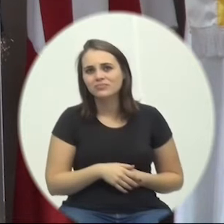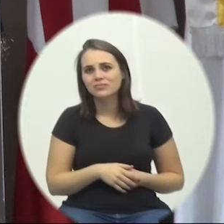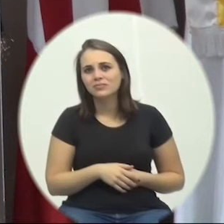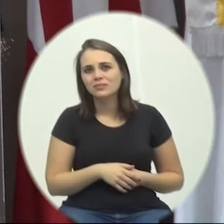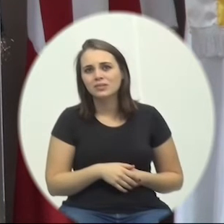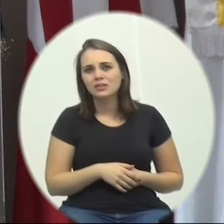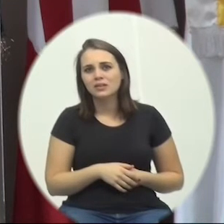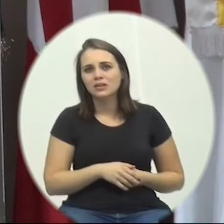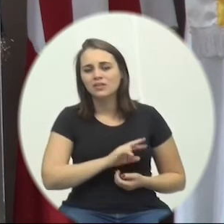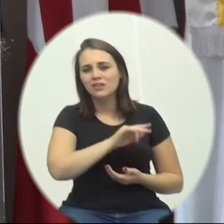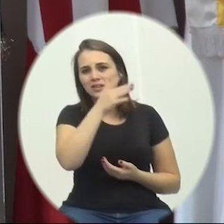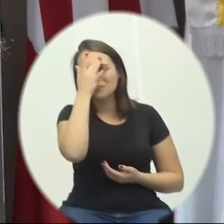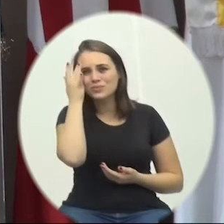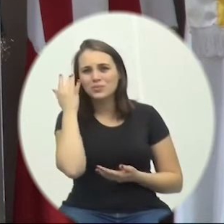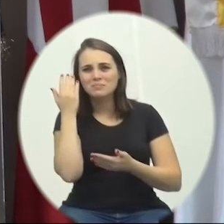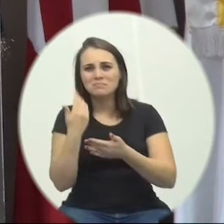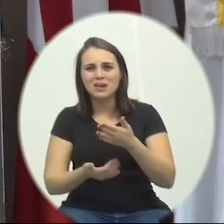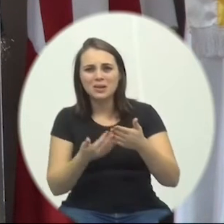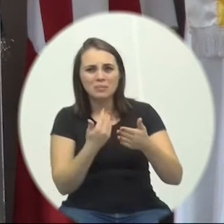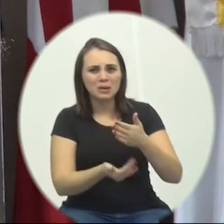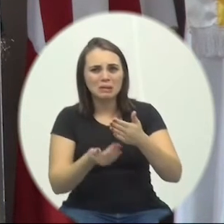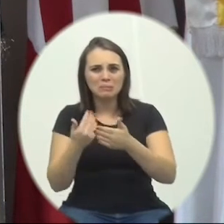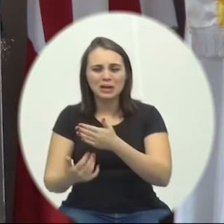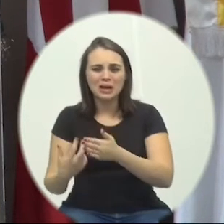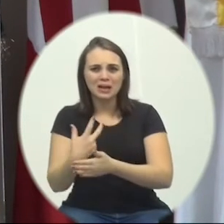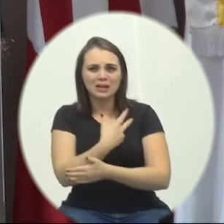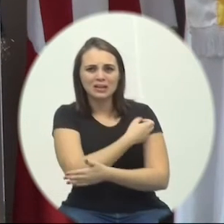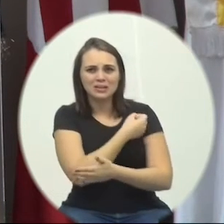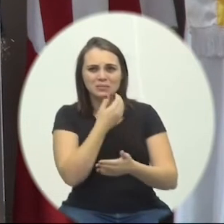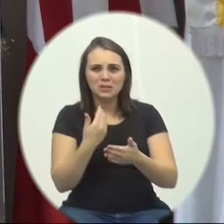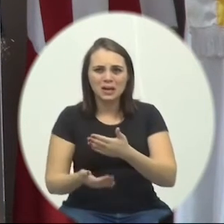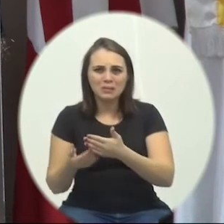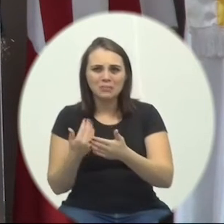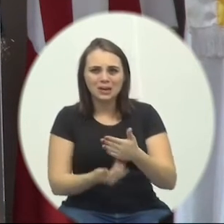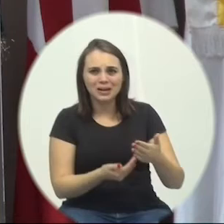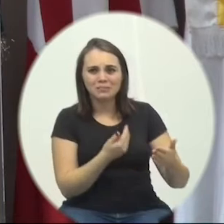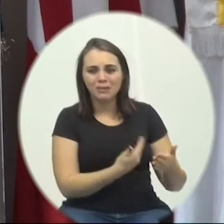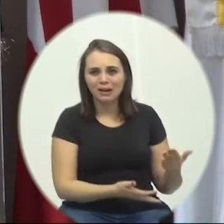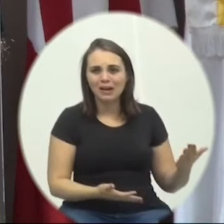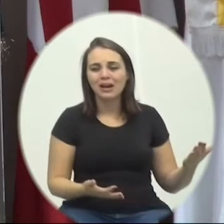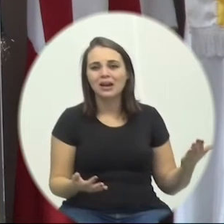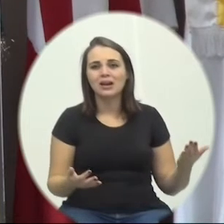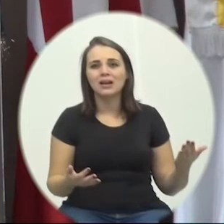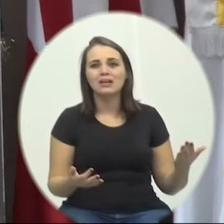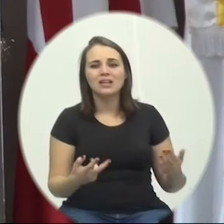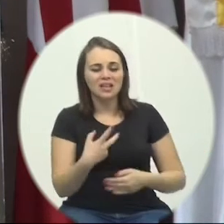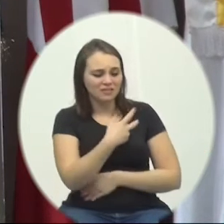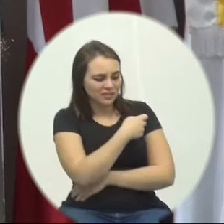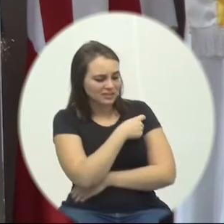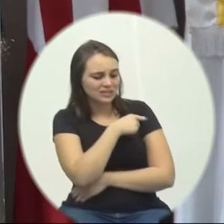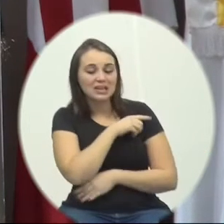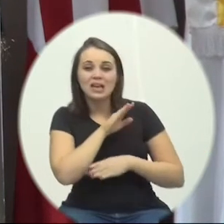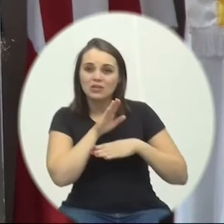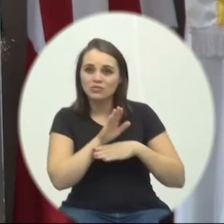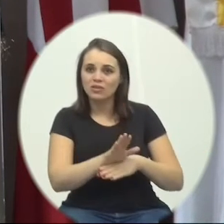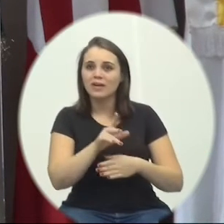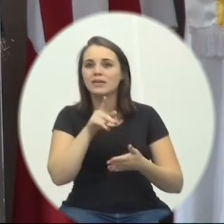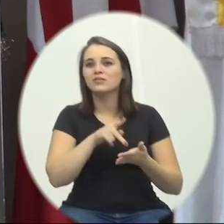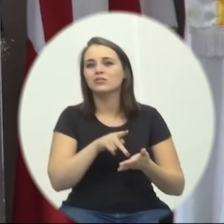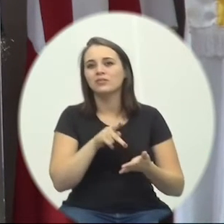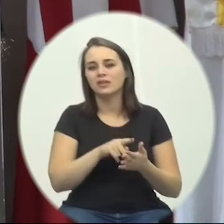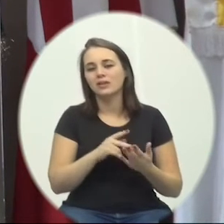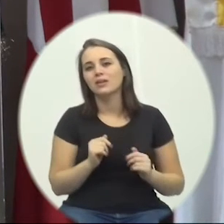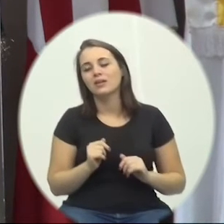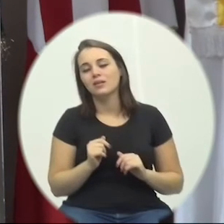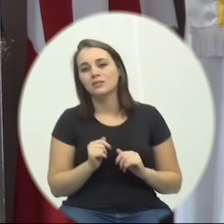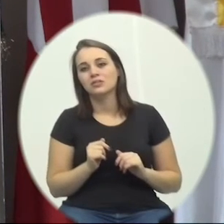Tantas perdas e uma vacina que em tese resolveria ou resolve a situação, ou ameniza a situação,